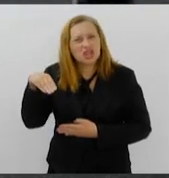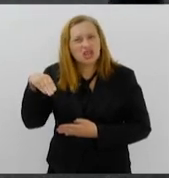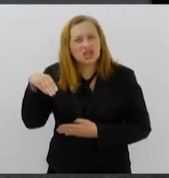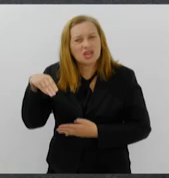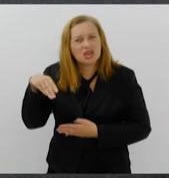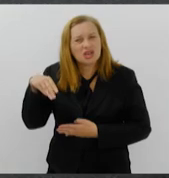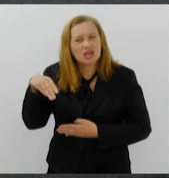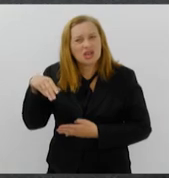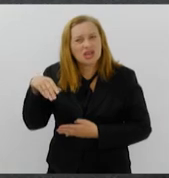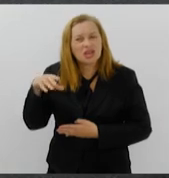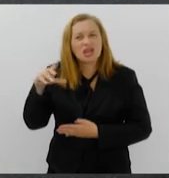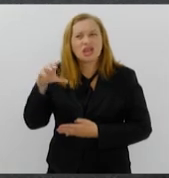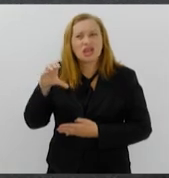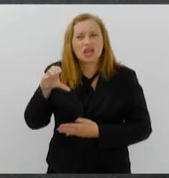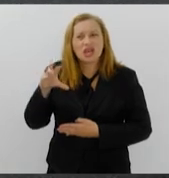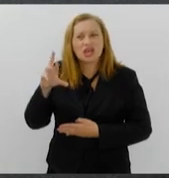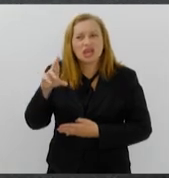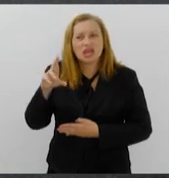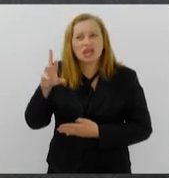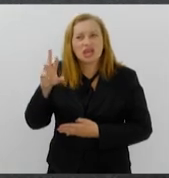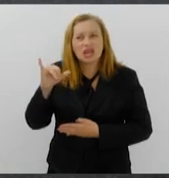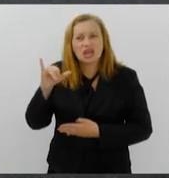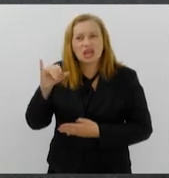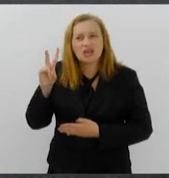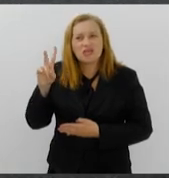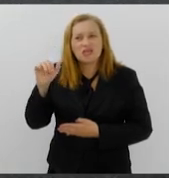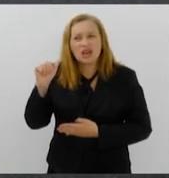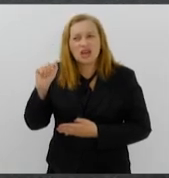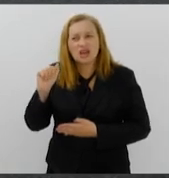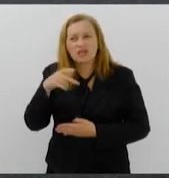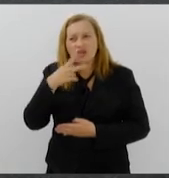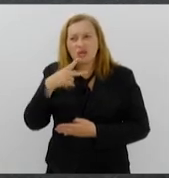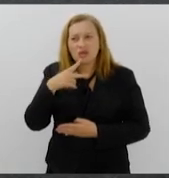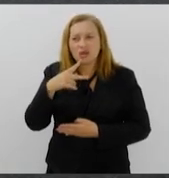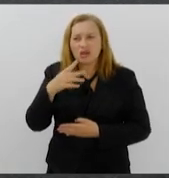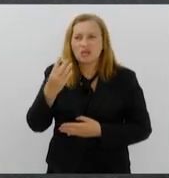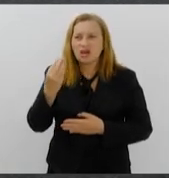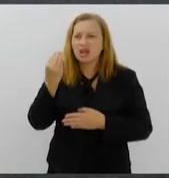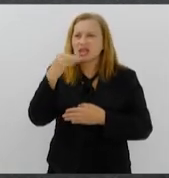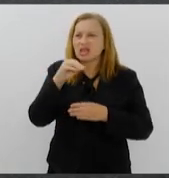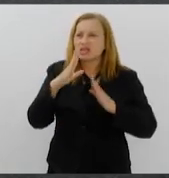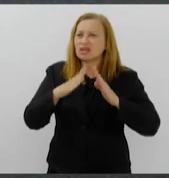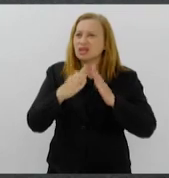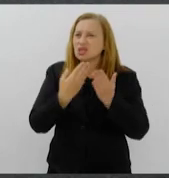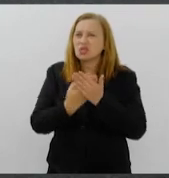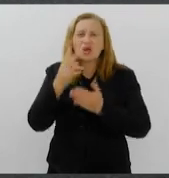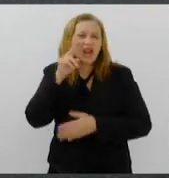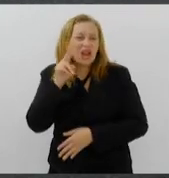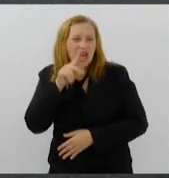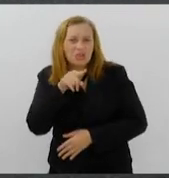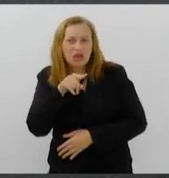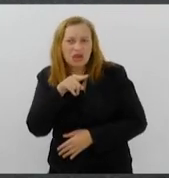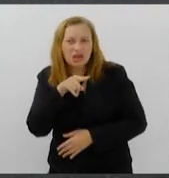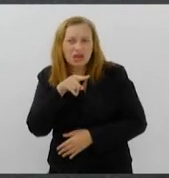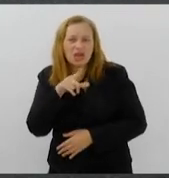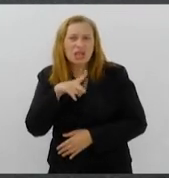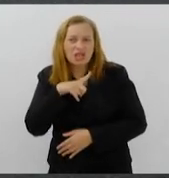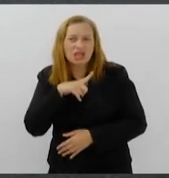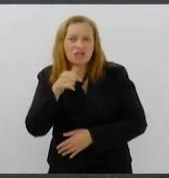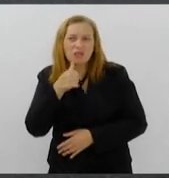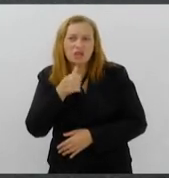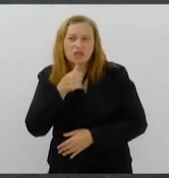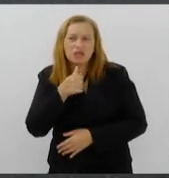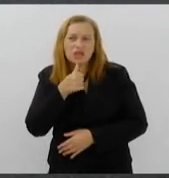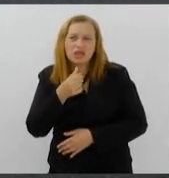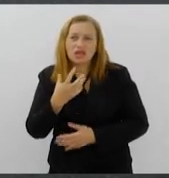que o Crivella disse que ia colocar em todas as escolas. Você lembra disso? Teve uma menina que recebeu uma bala